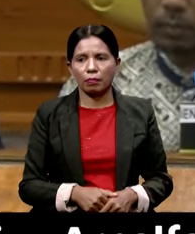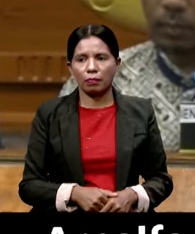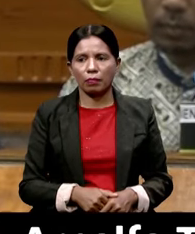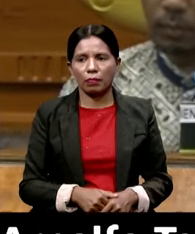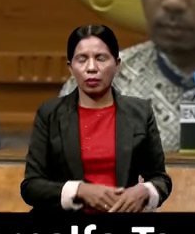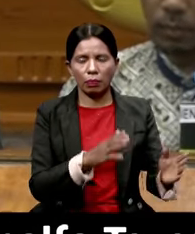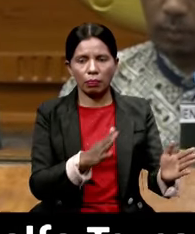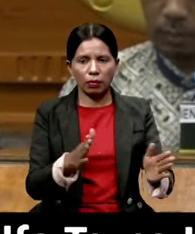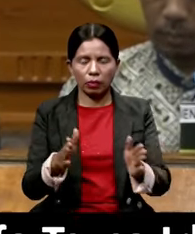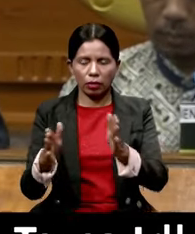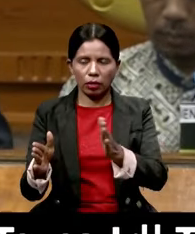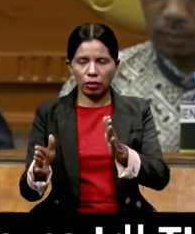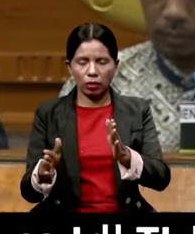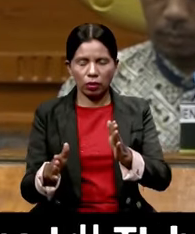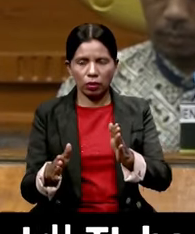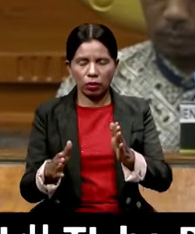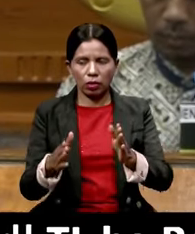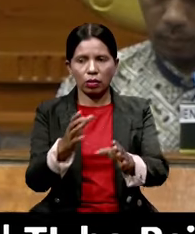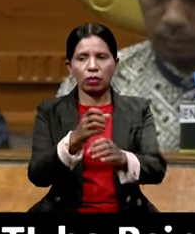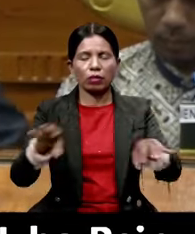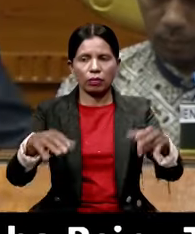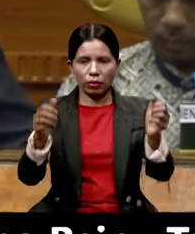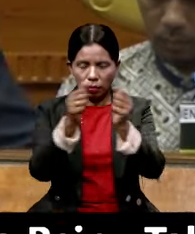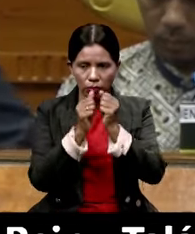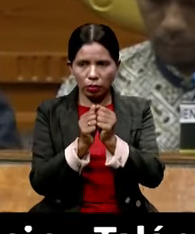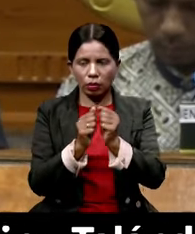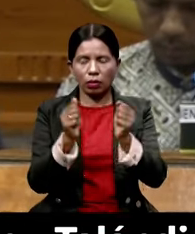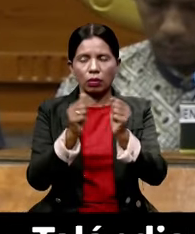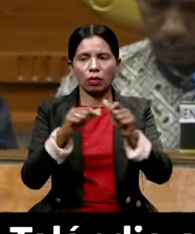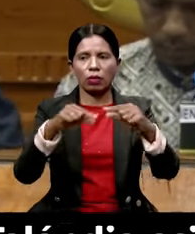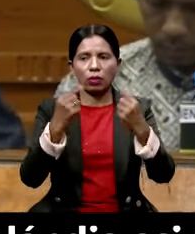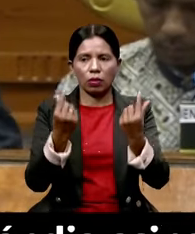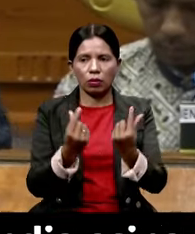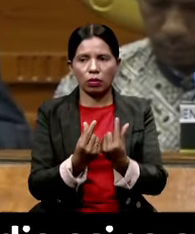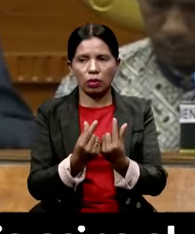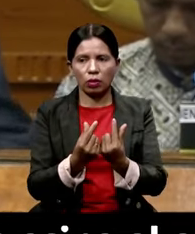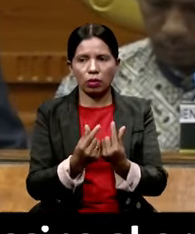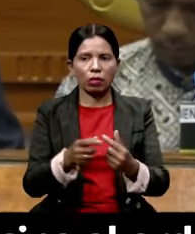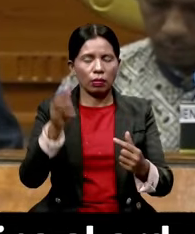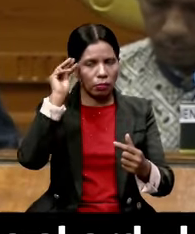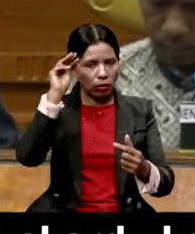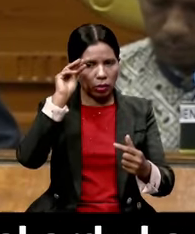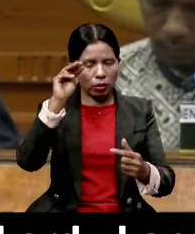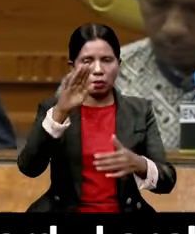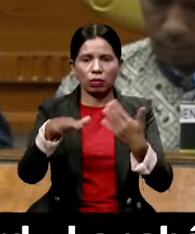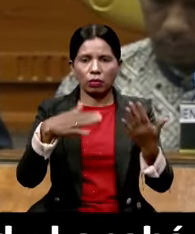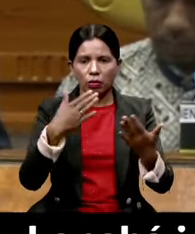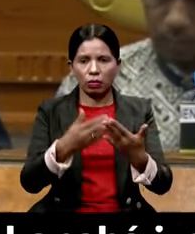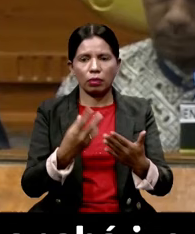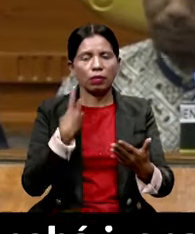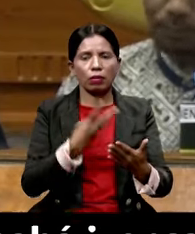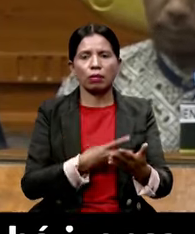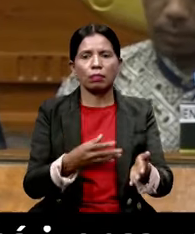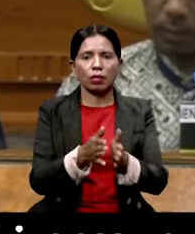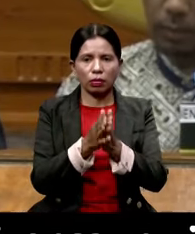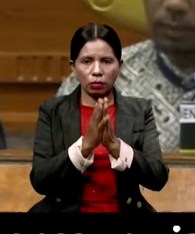Processo de evicção né, né cooperação com equipa ministerial né. A mi russo